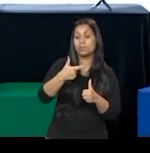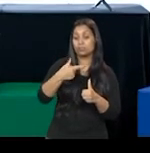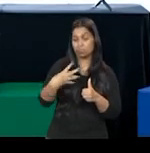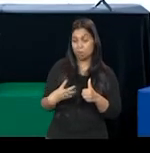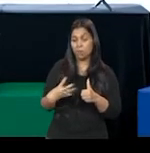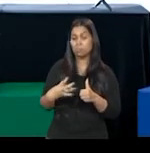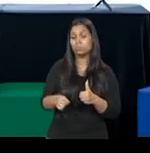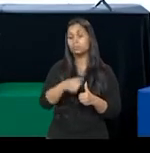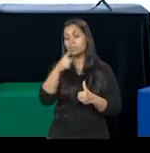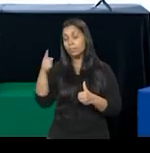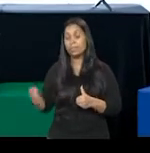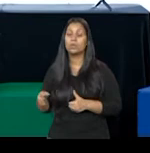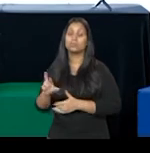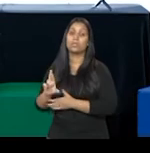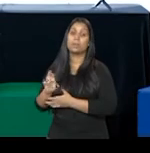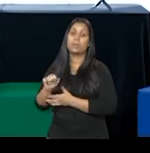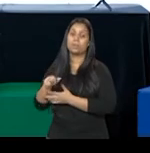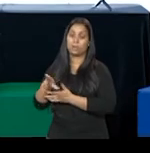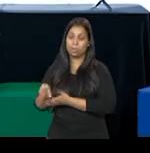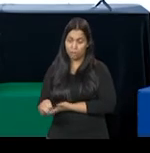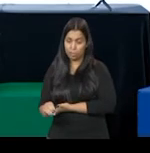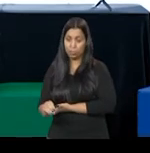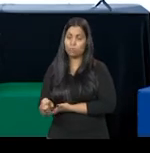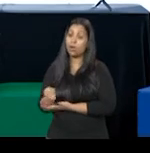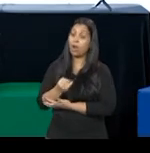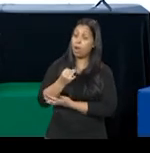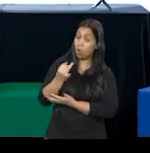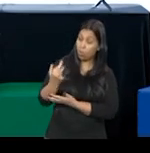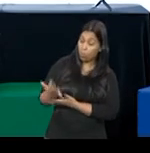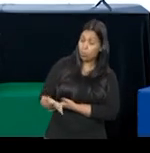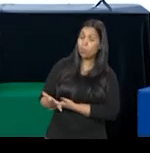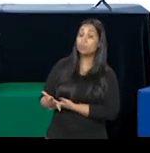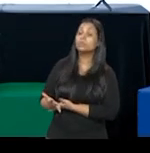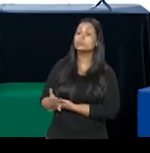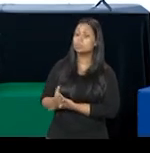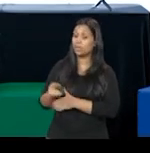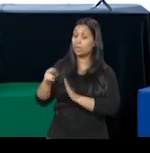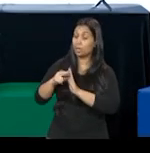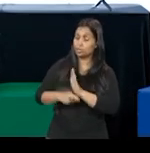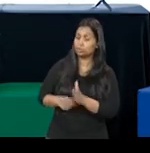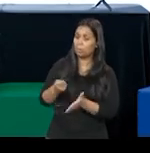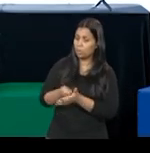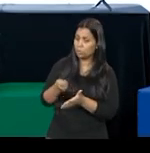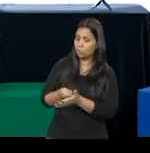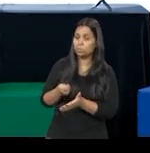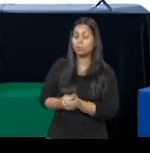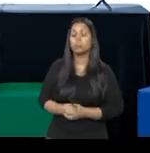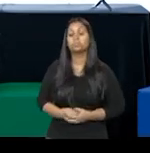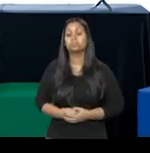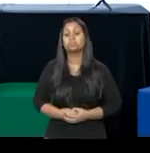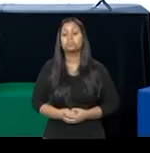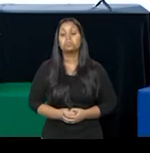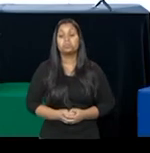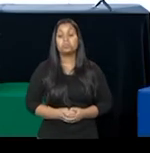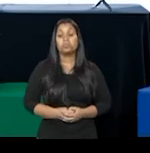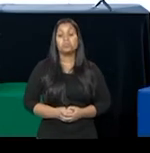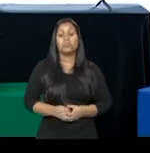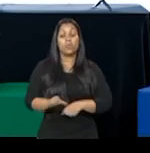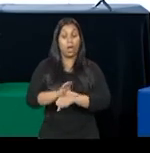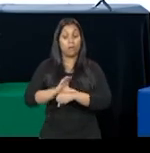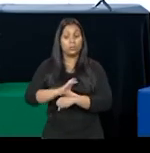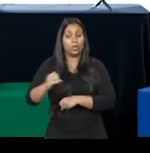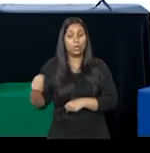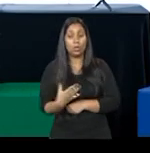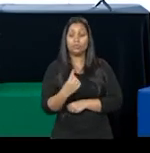as outras no período republicano, algumas em regimes autoritários. A Constituição mais recente que